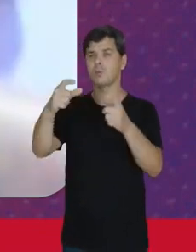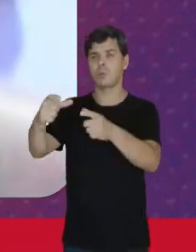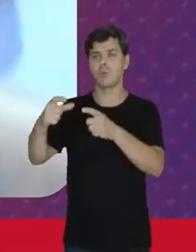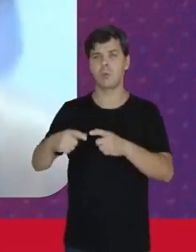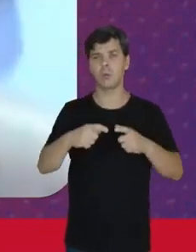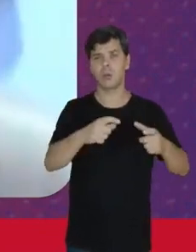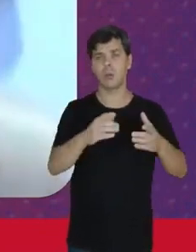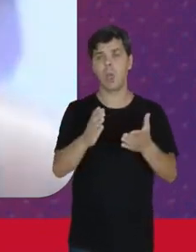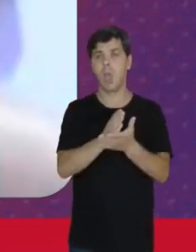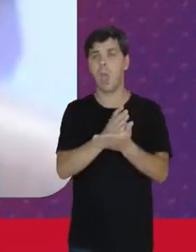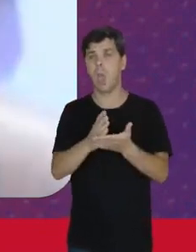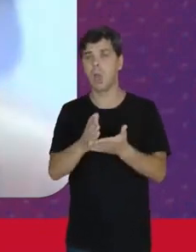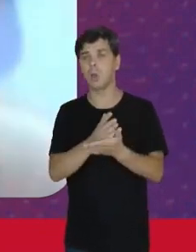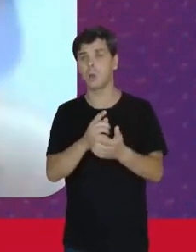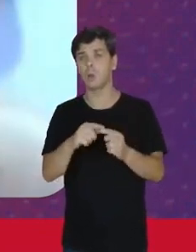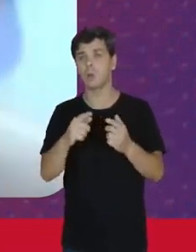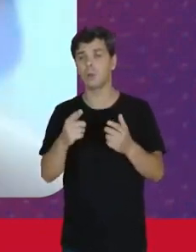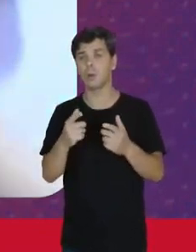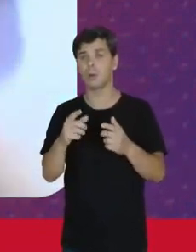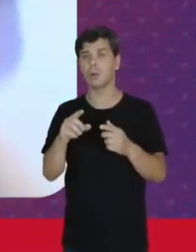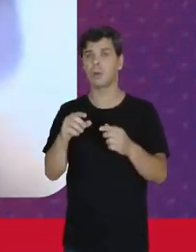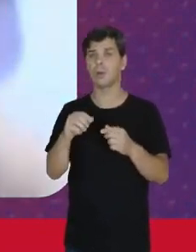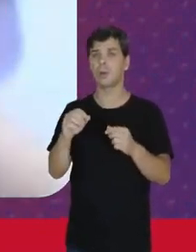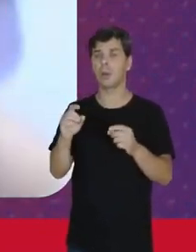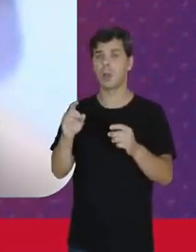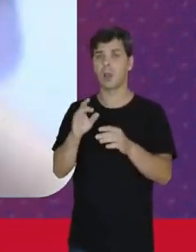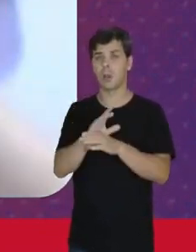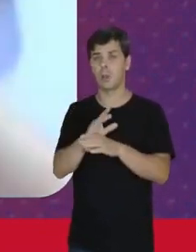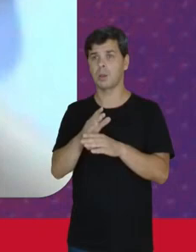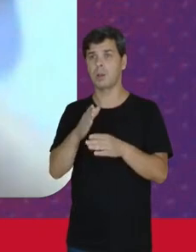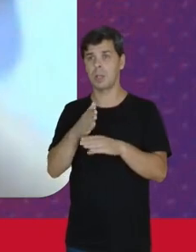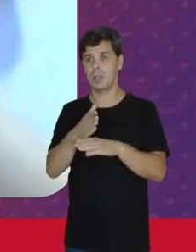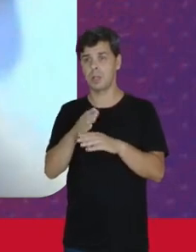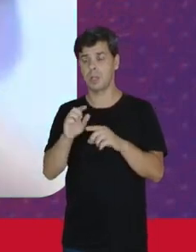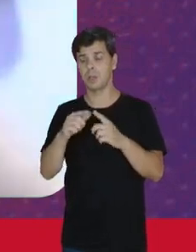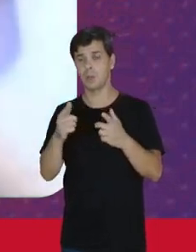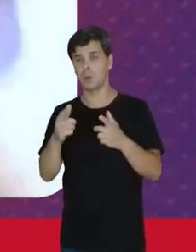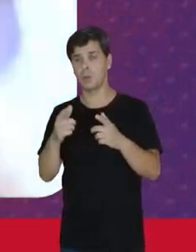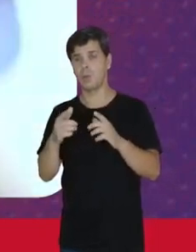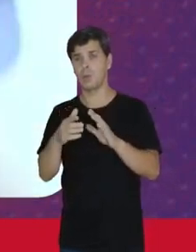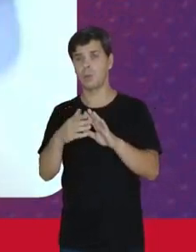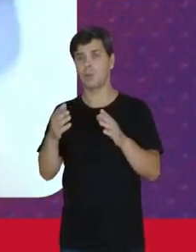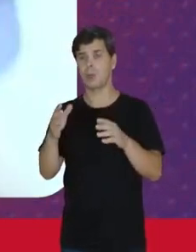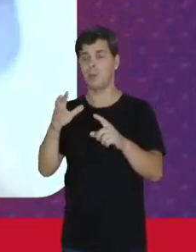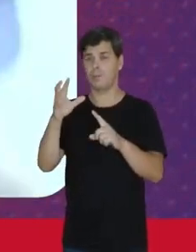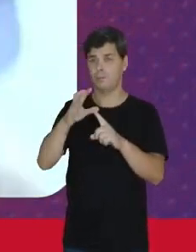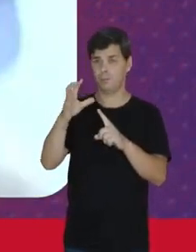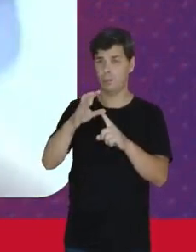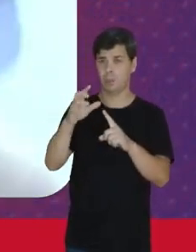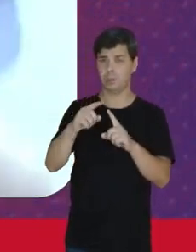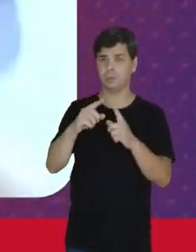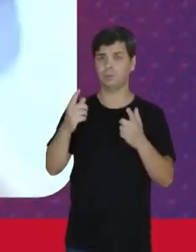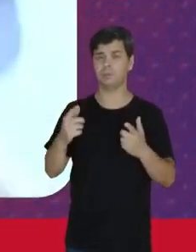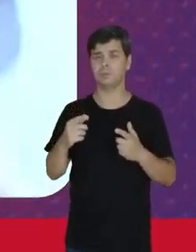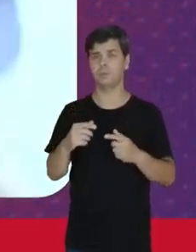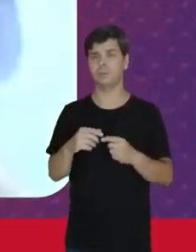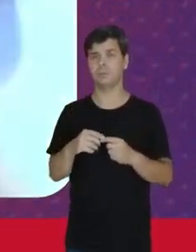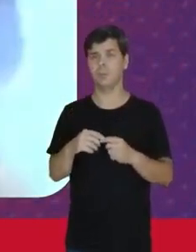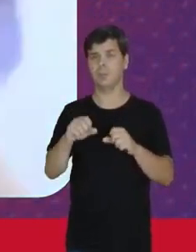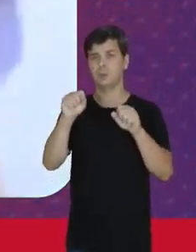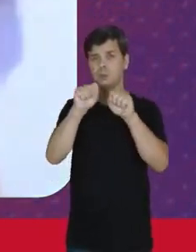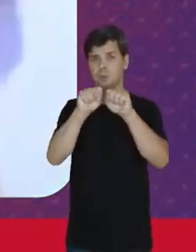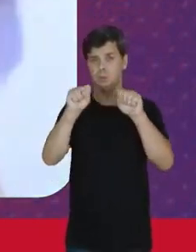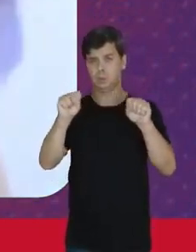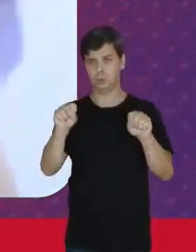lá. Algumas, sim, inclusive acabaram entrando no pacote, né? Pela pressão, né? Do